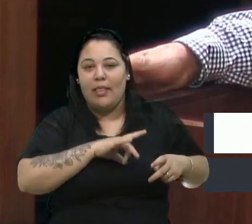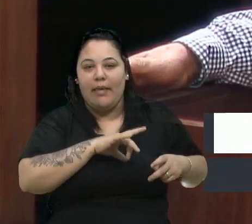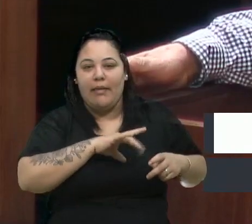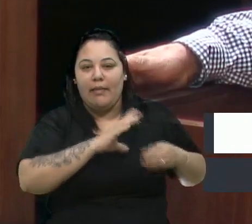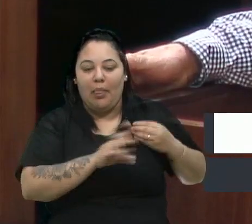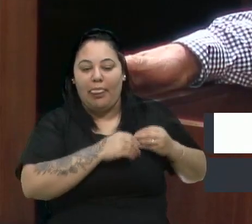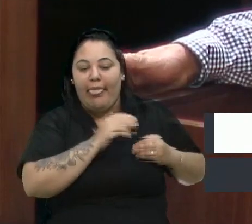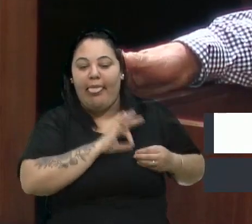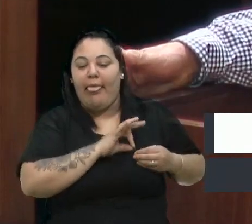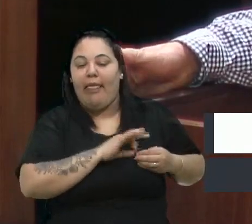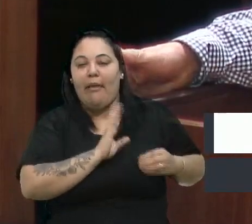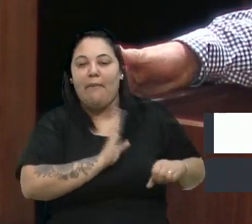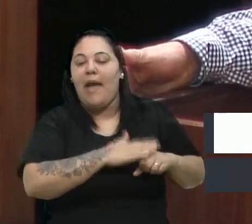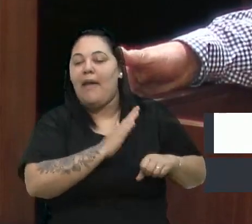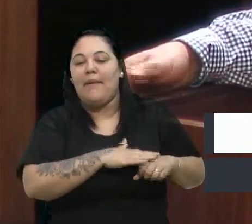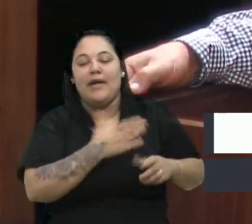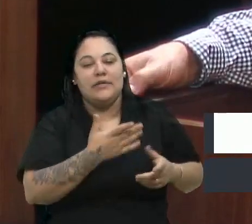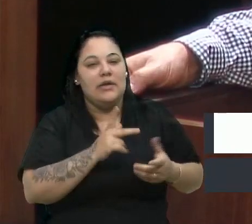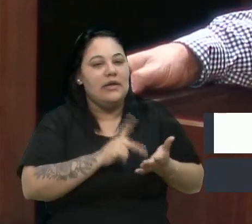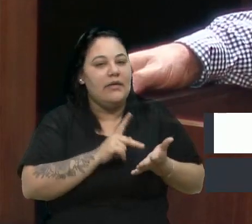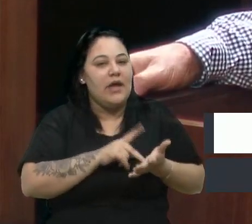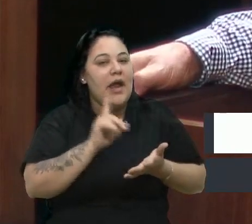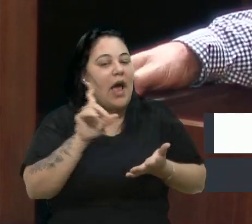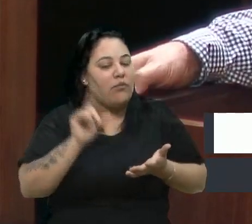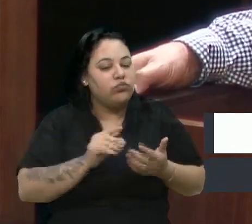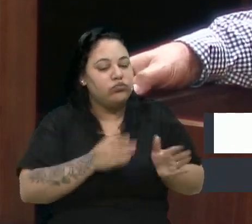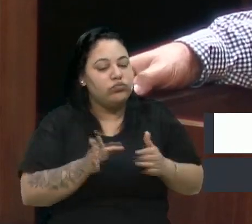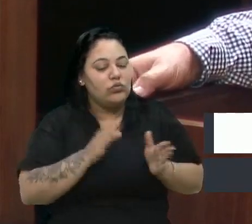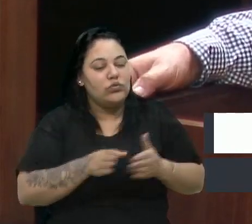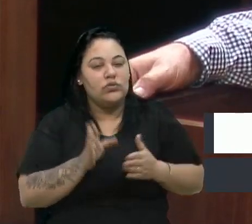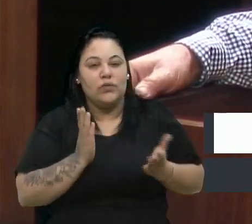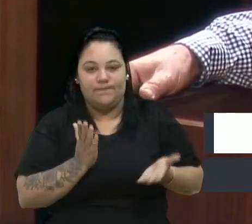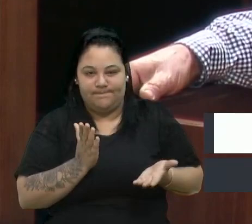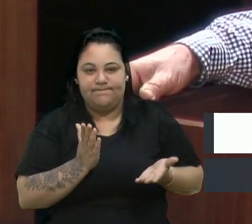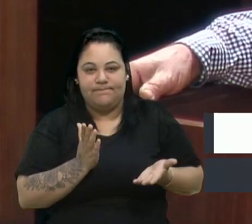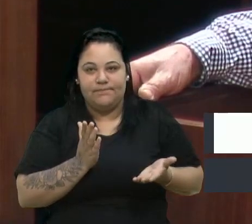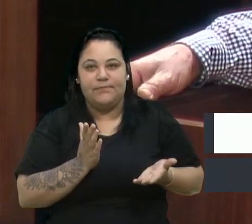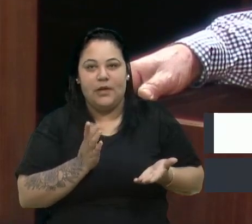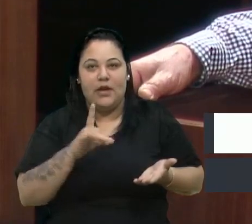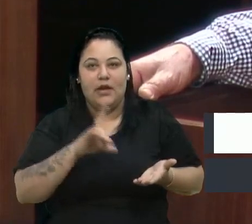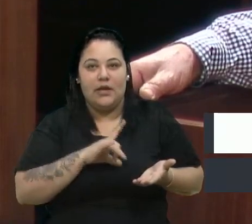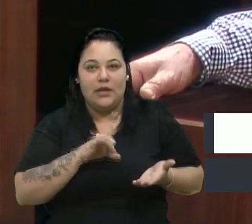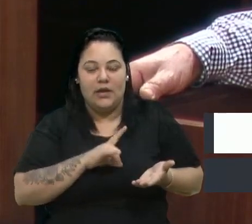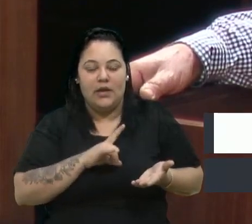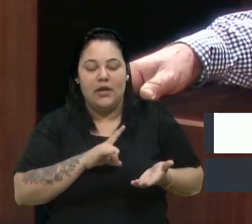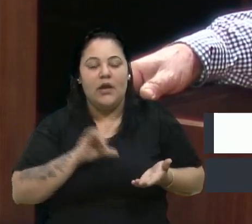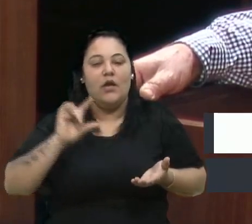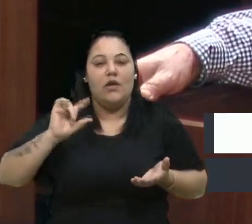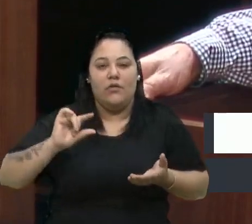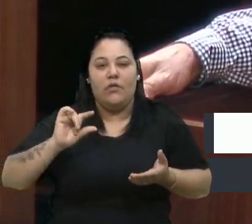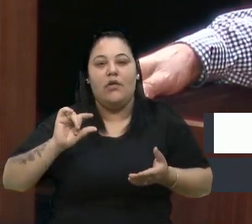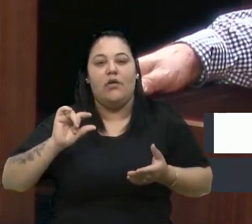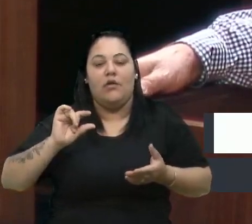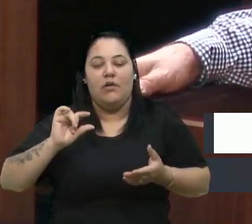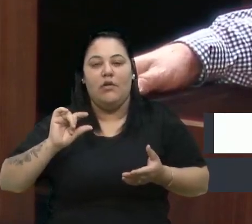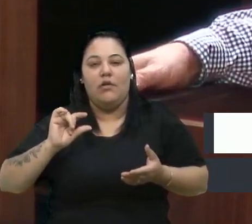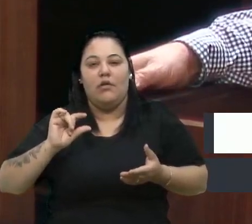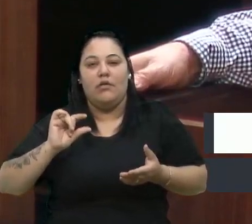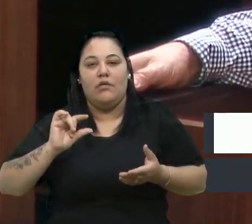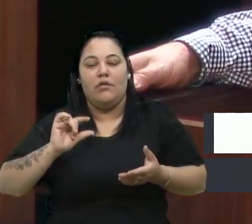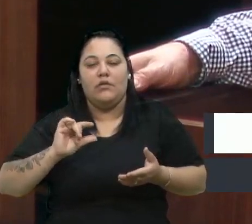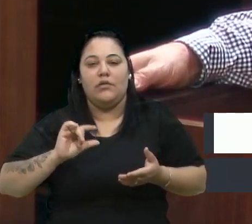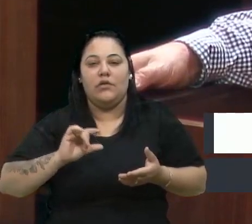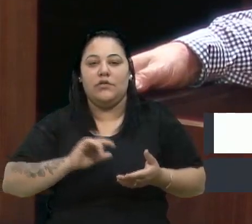oferta e procura, tem menos produção, em vez de ganhar mais, ganha um valor um pouquinho a mais, mas pelo efeito também de